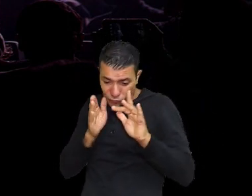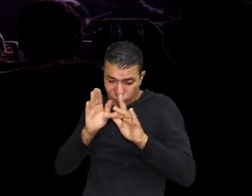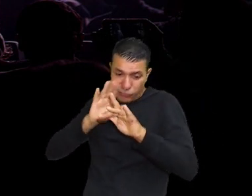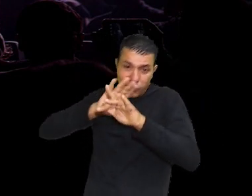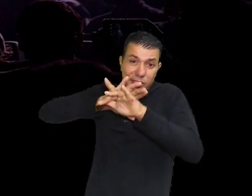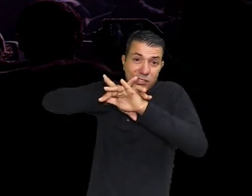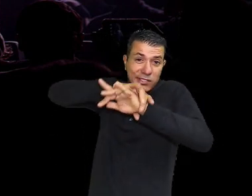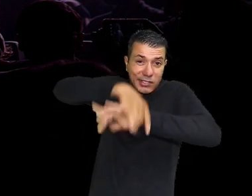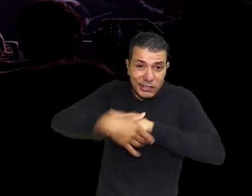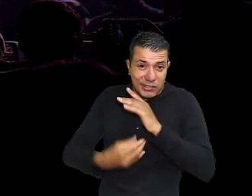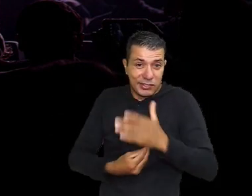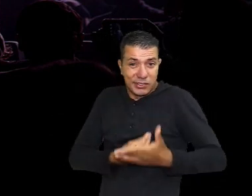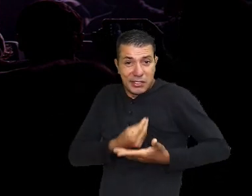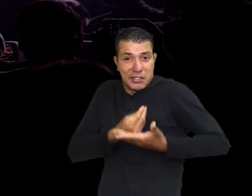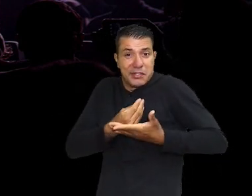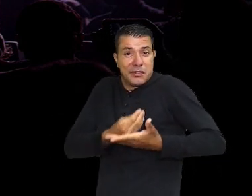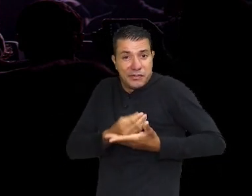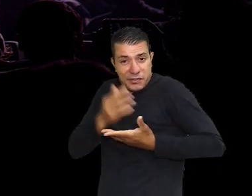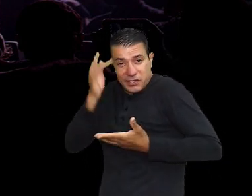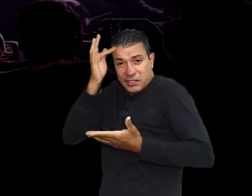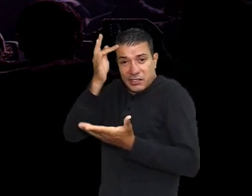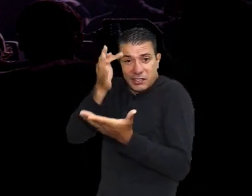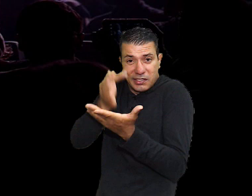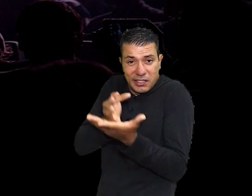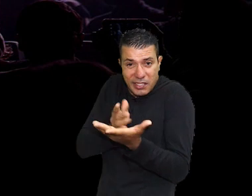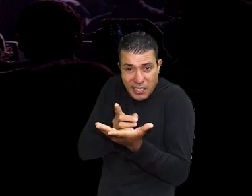eu serei